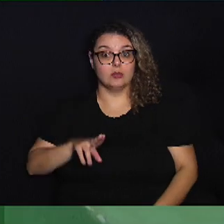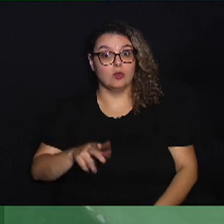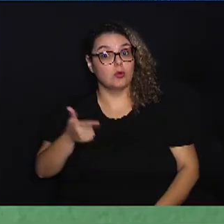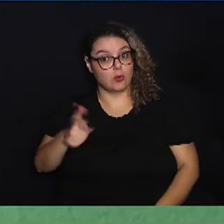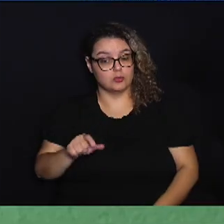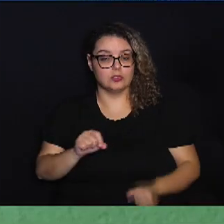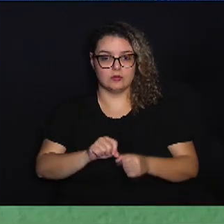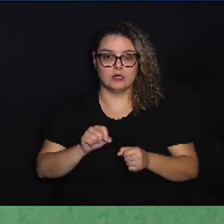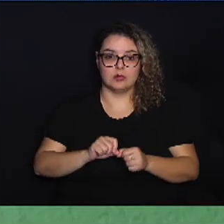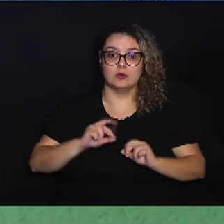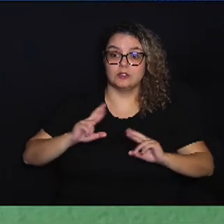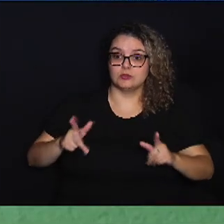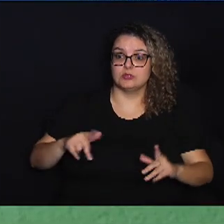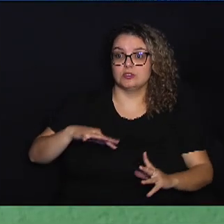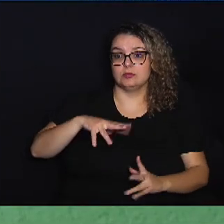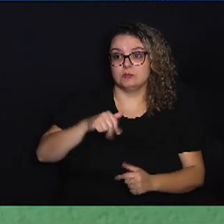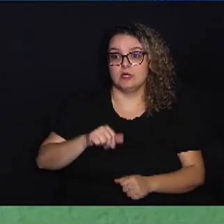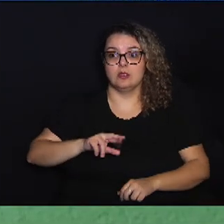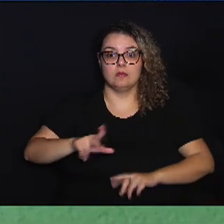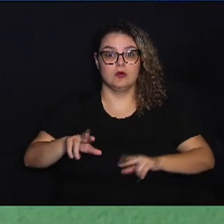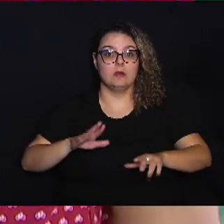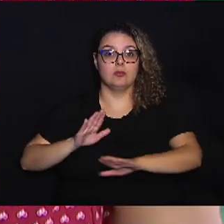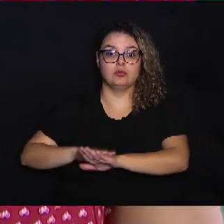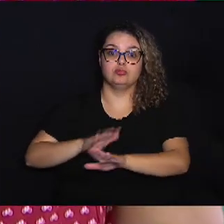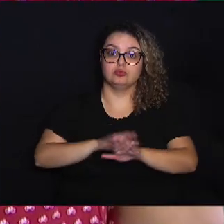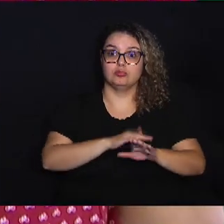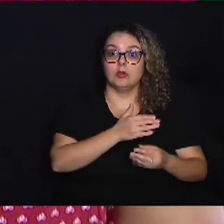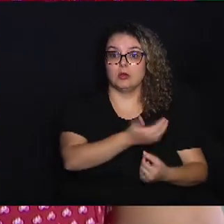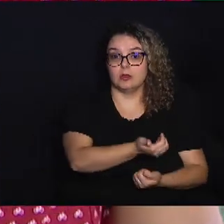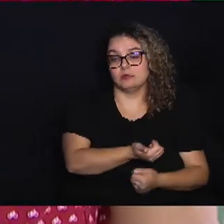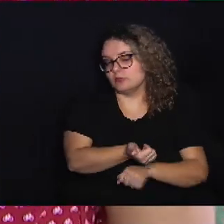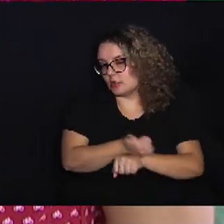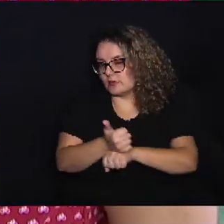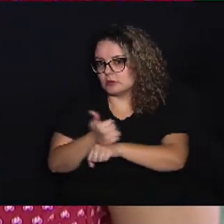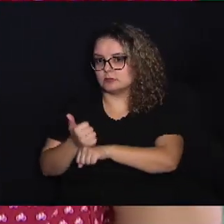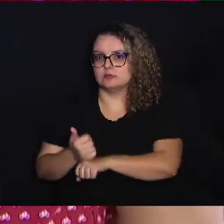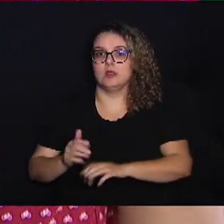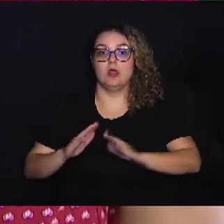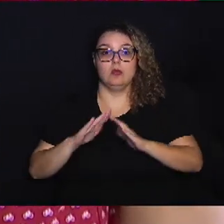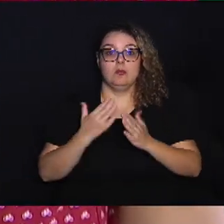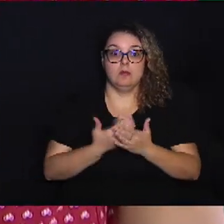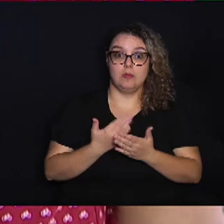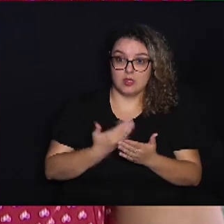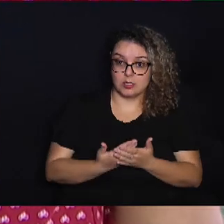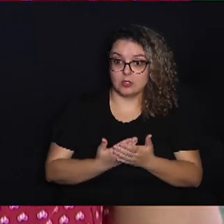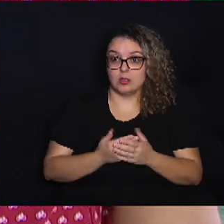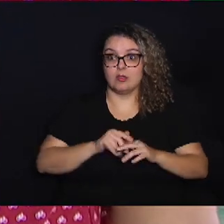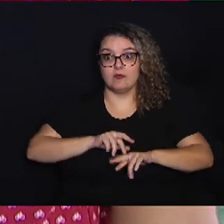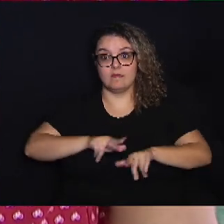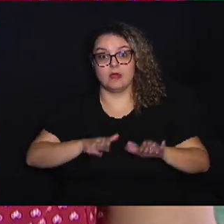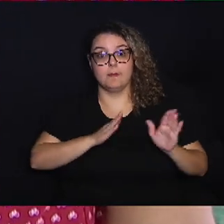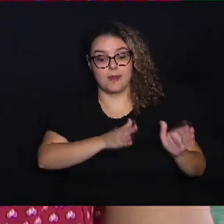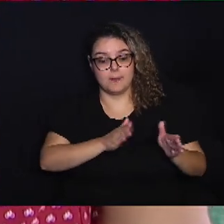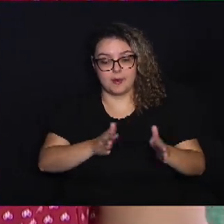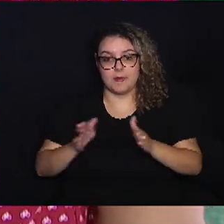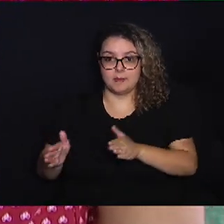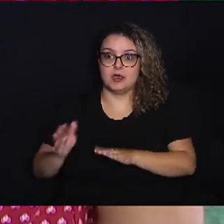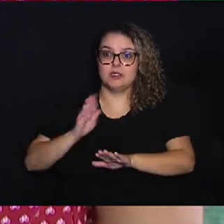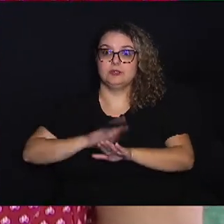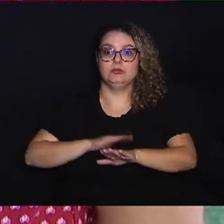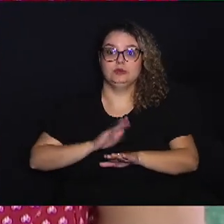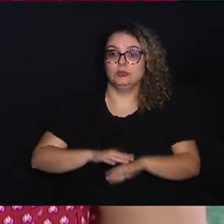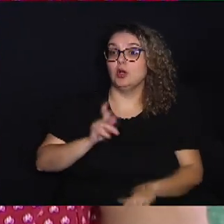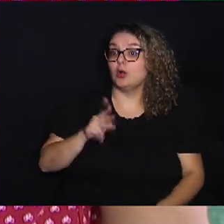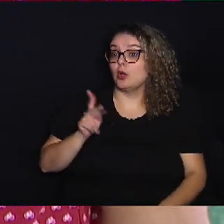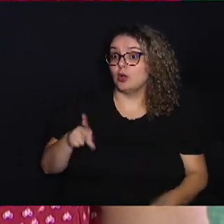mundo, em diversas áreas de atuação e profissões. A escola construiu uma série de ações, né, com os professores, com